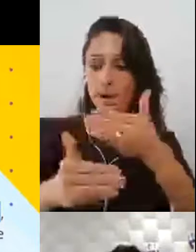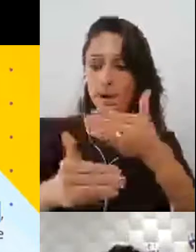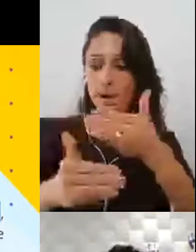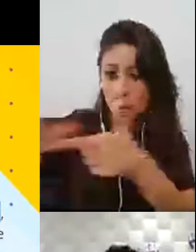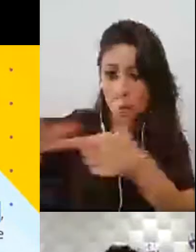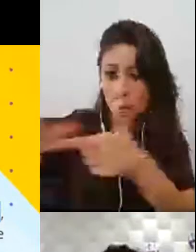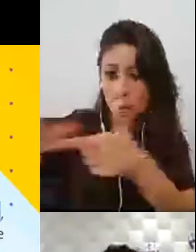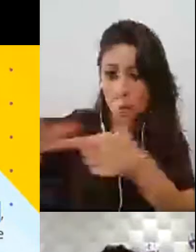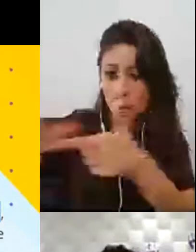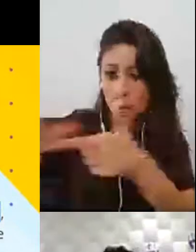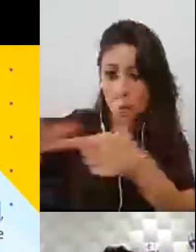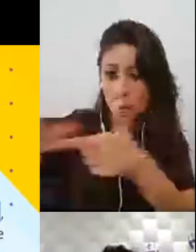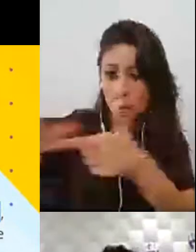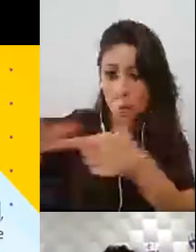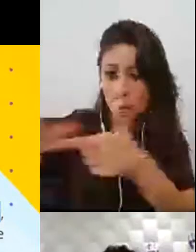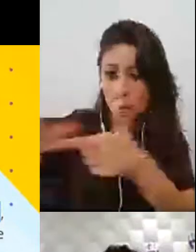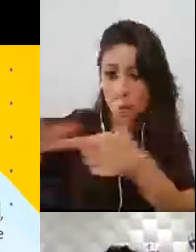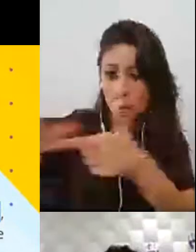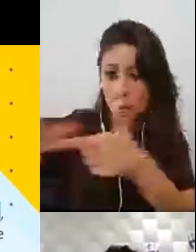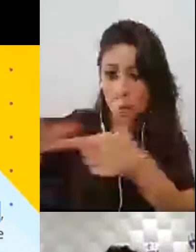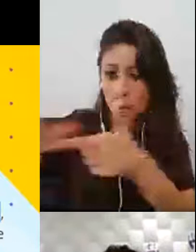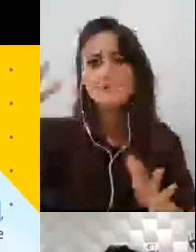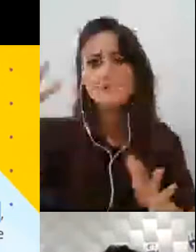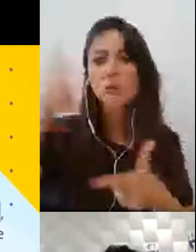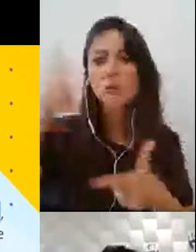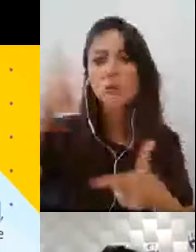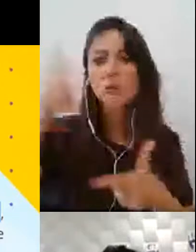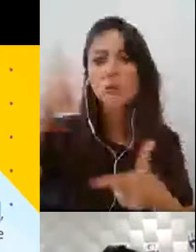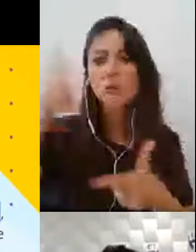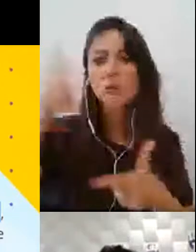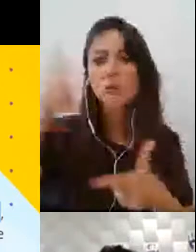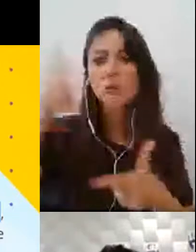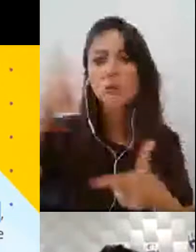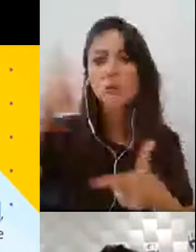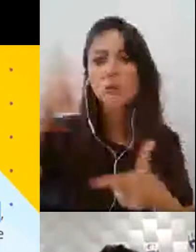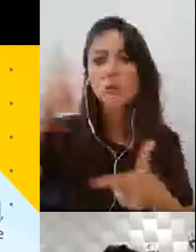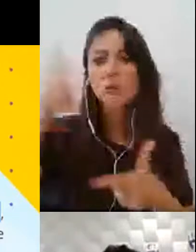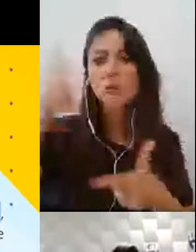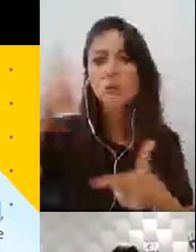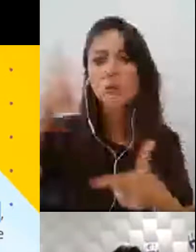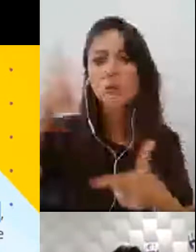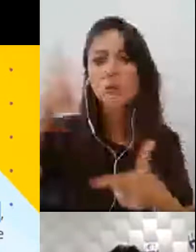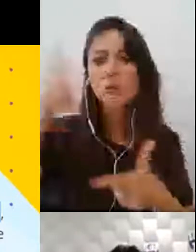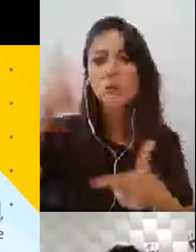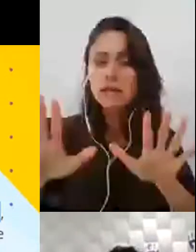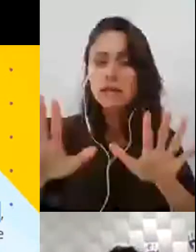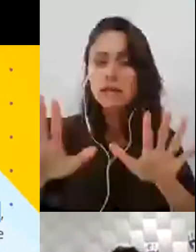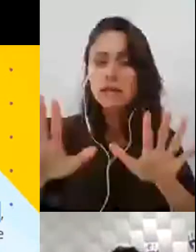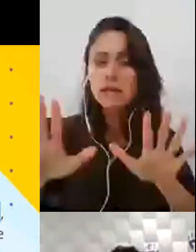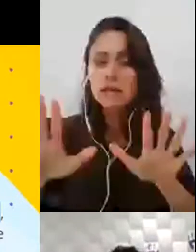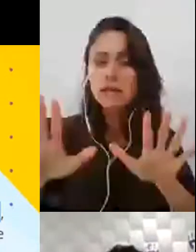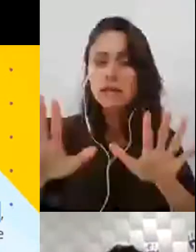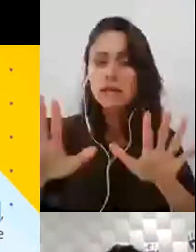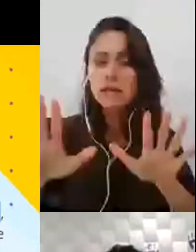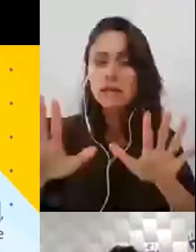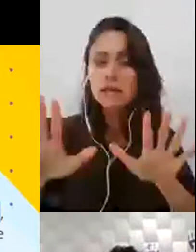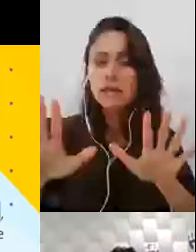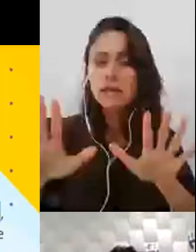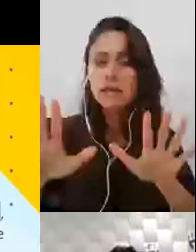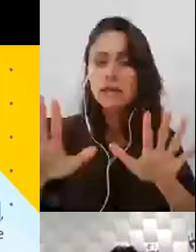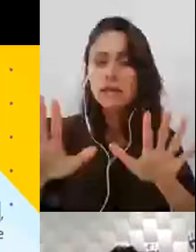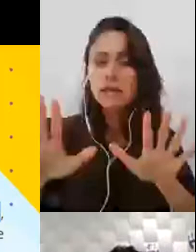bem-vindo. Temos que evitar os problemas, temos que prevenir os problemas com metodologias, com ferramentas, com